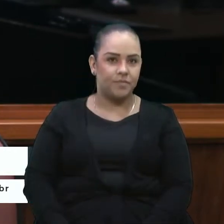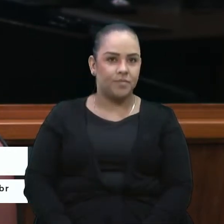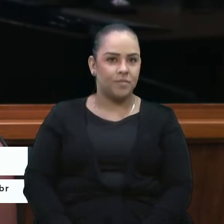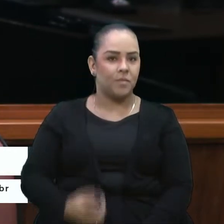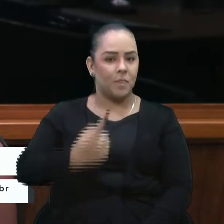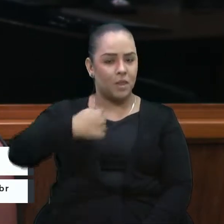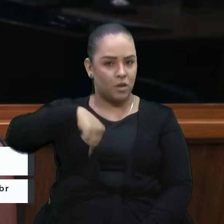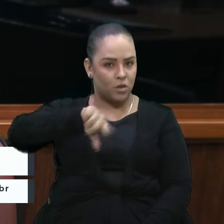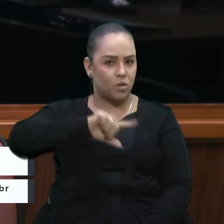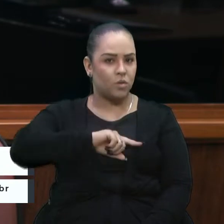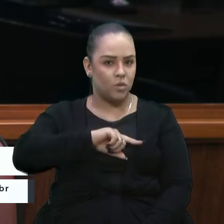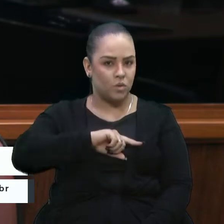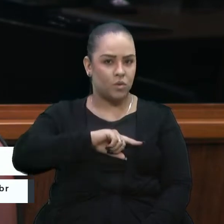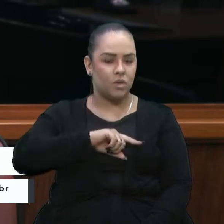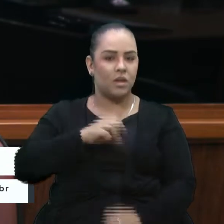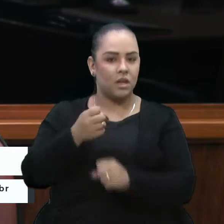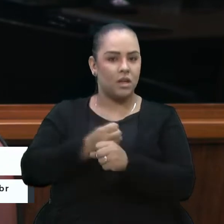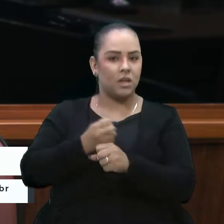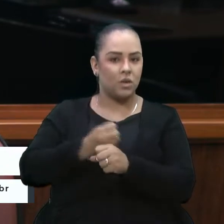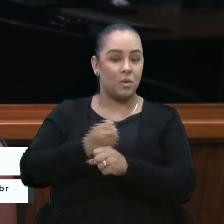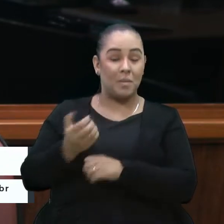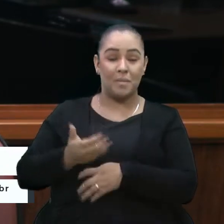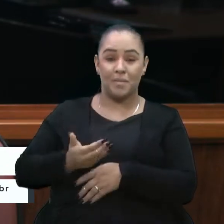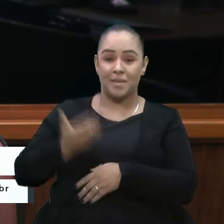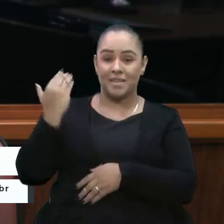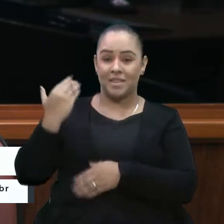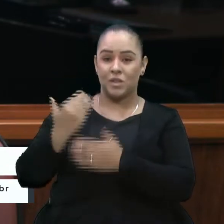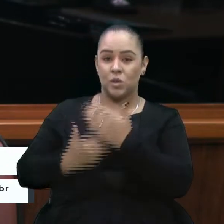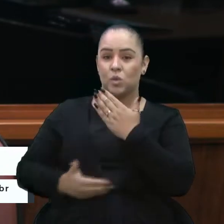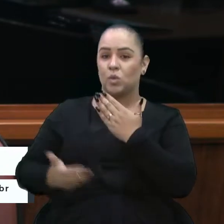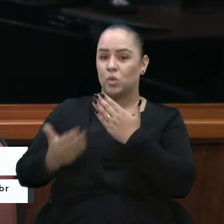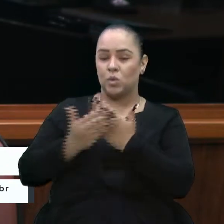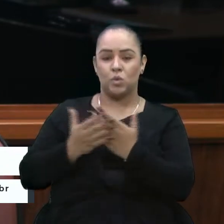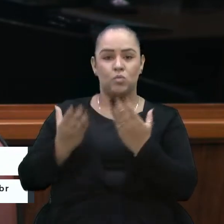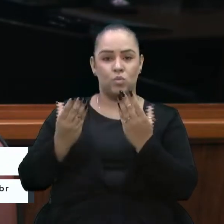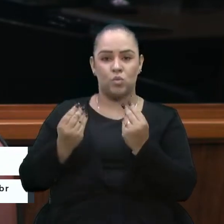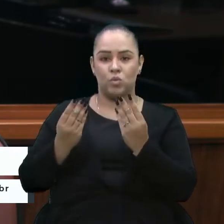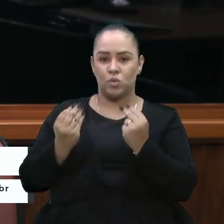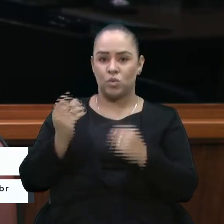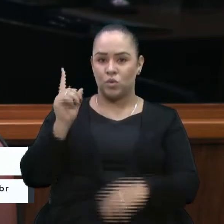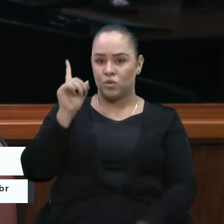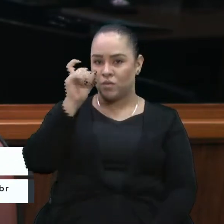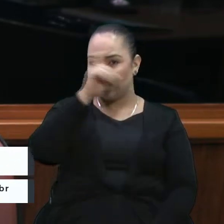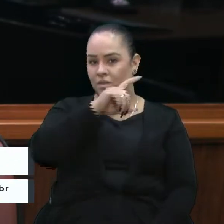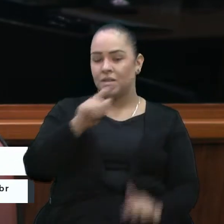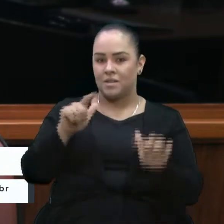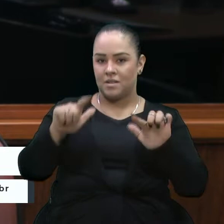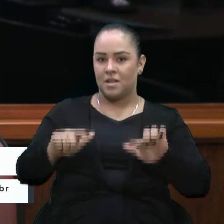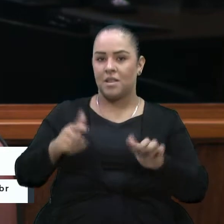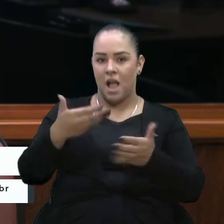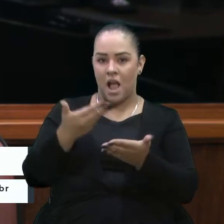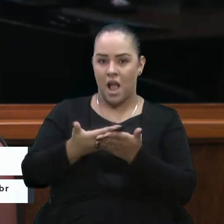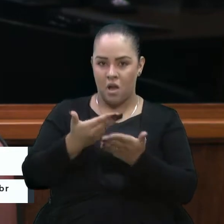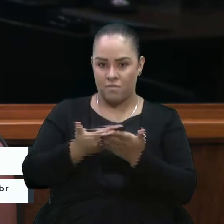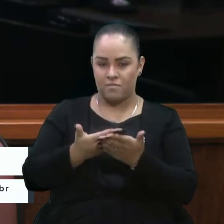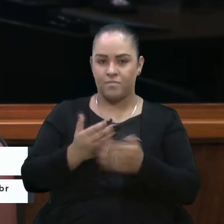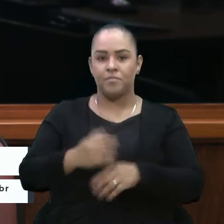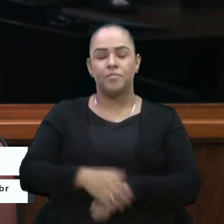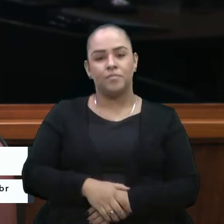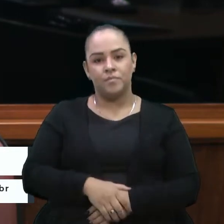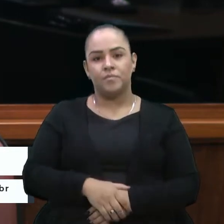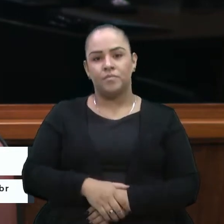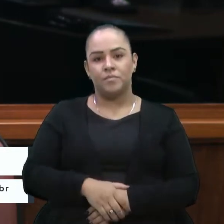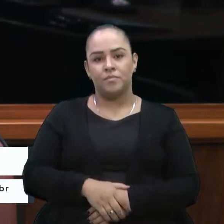Nós passamos o ano passado inteiro em muitas dificuldades em salas de aula. E talvez